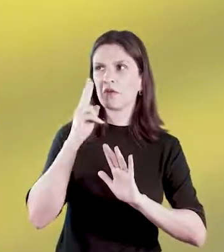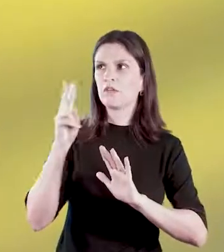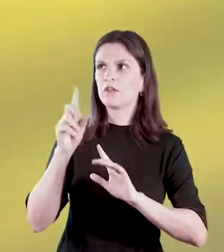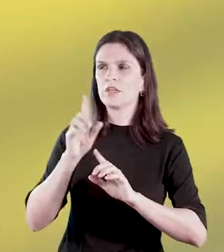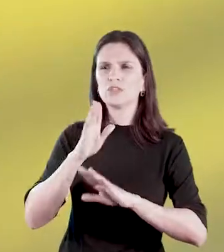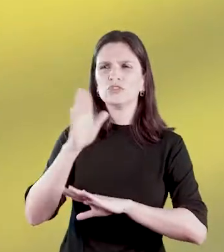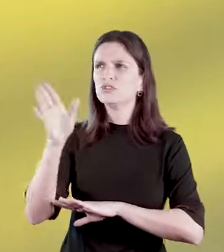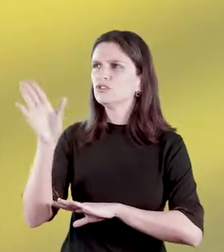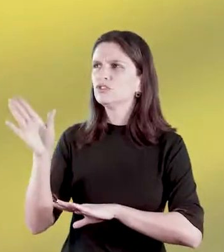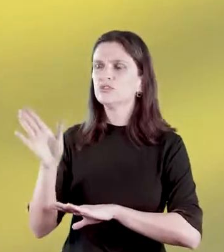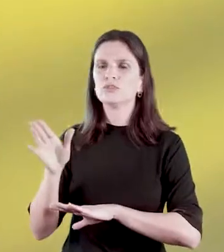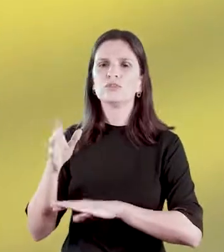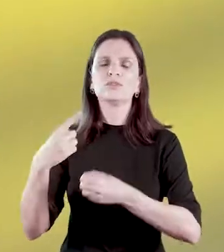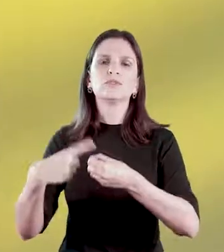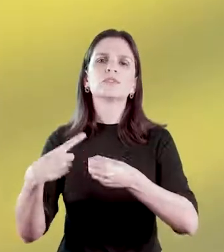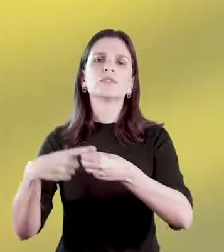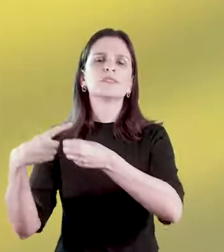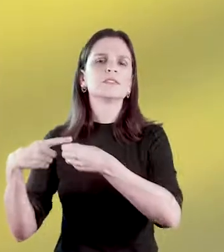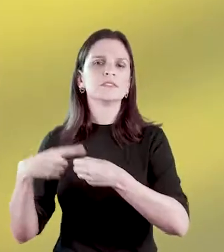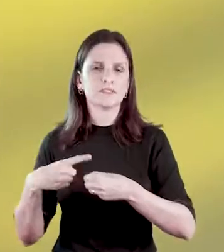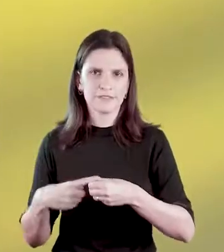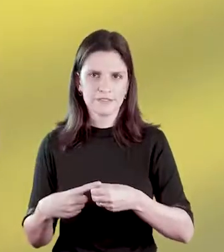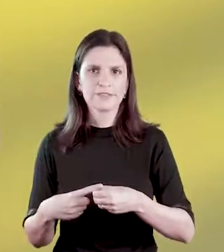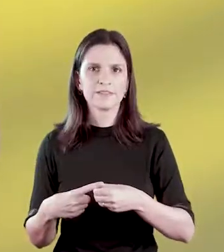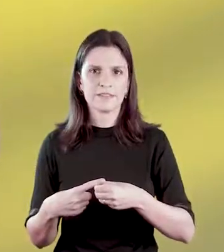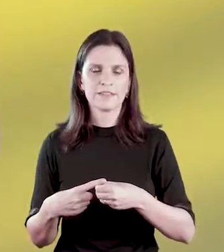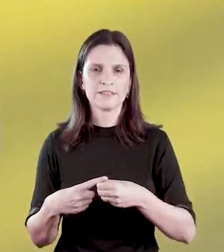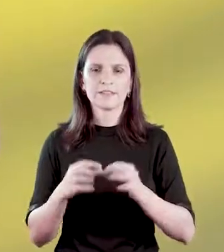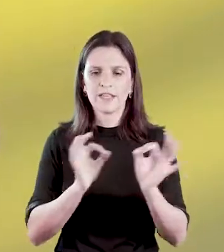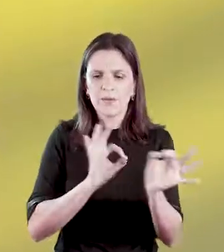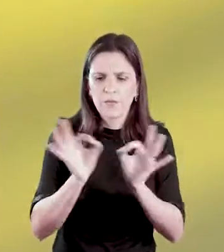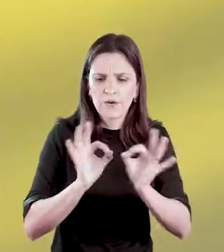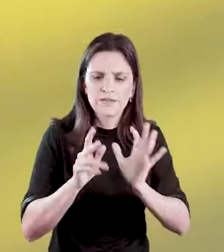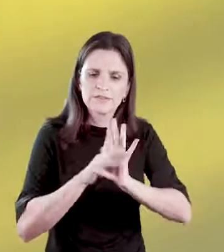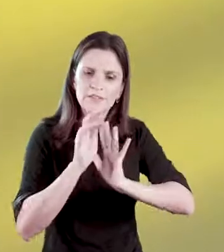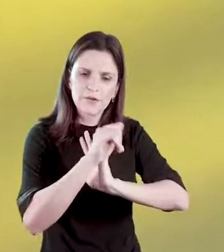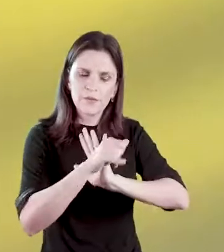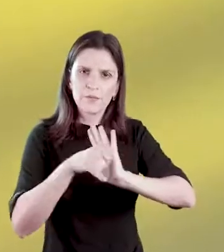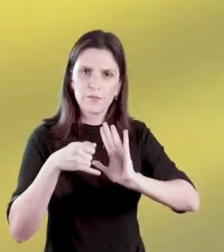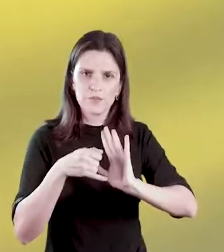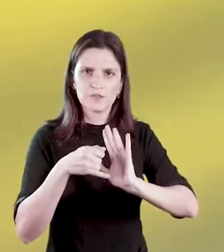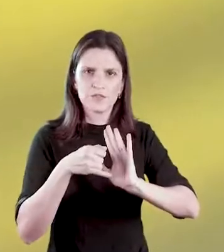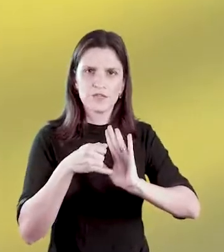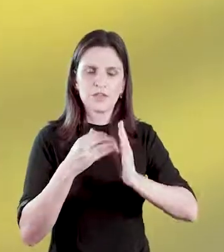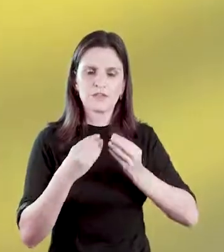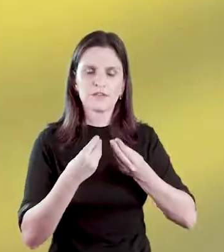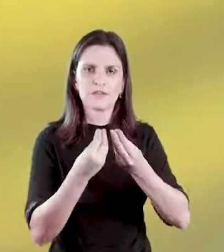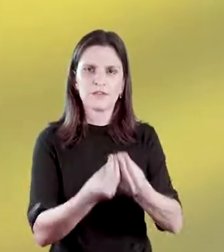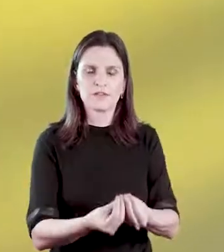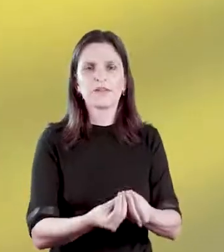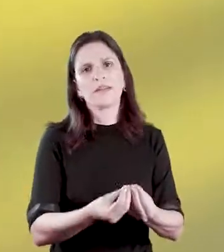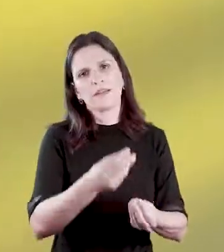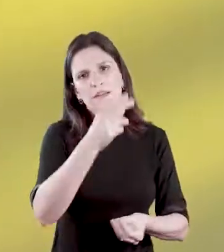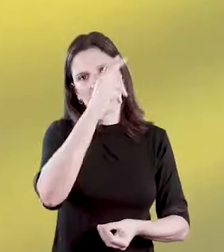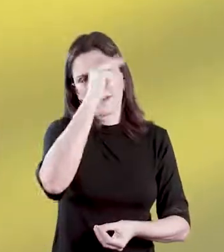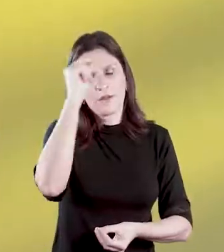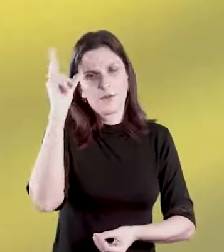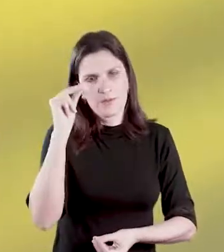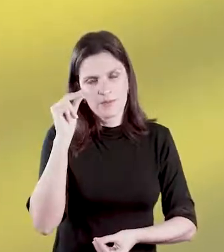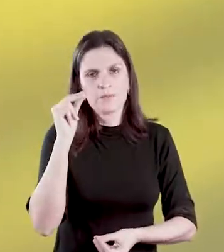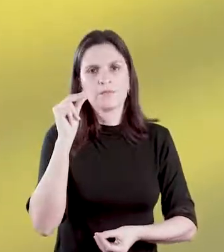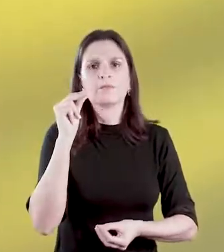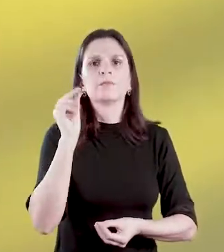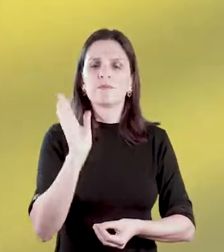ele foi elaborado e nós demos entrada eu fiz o projeto ao prefeito sancionou o projeto